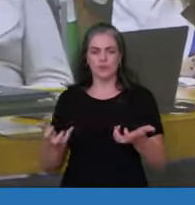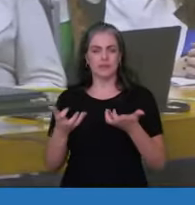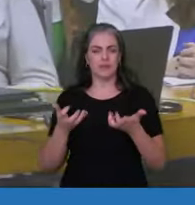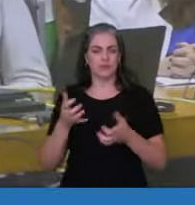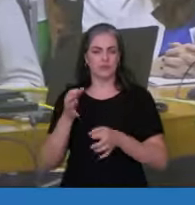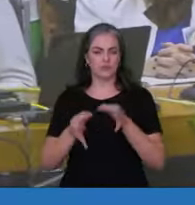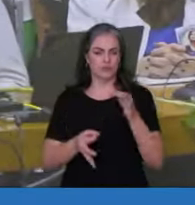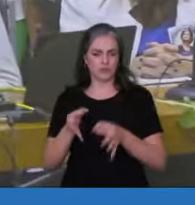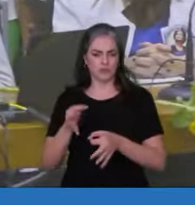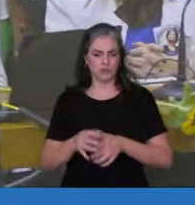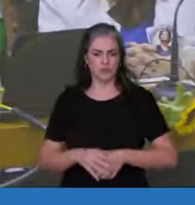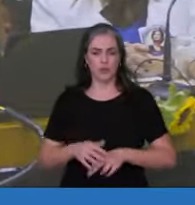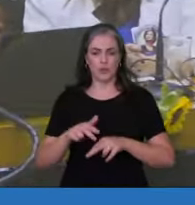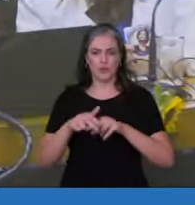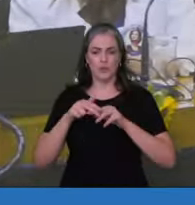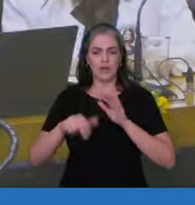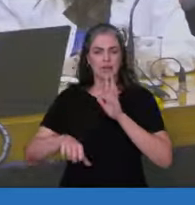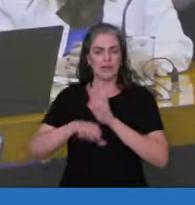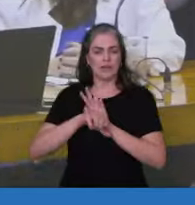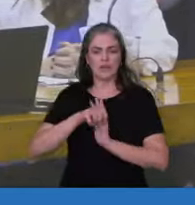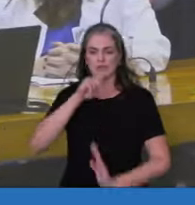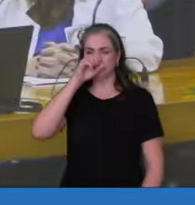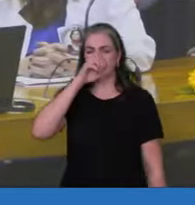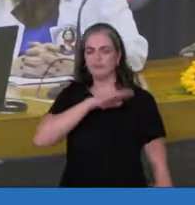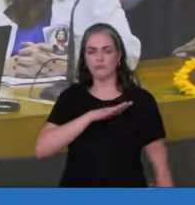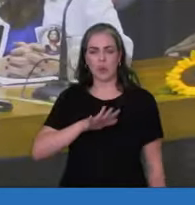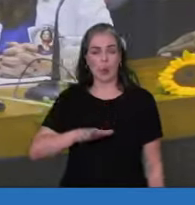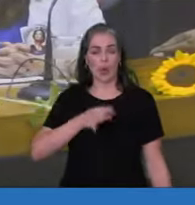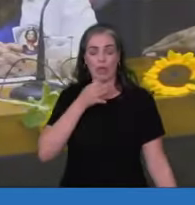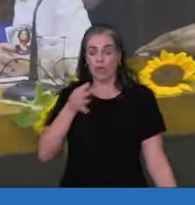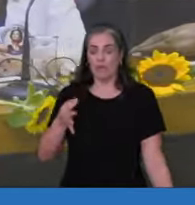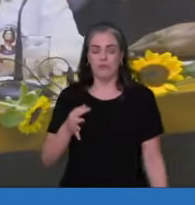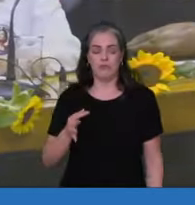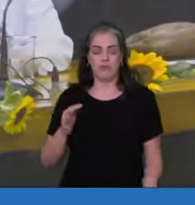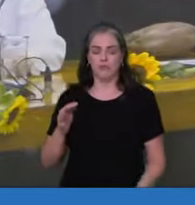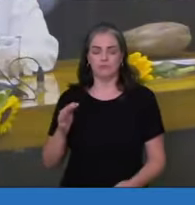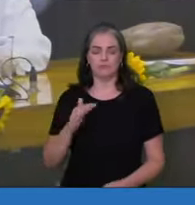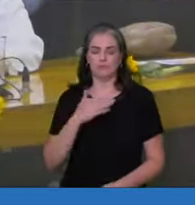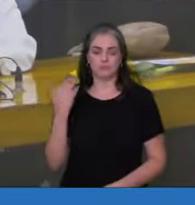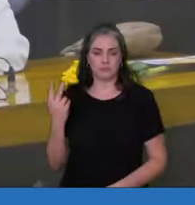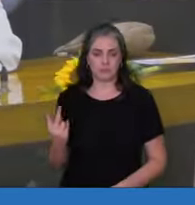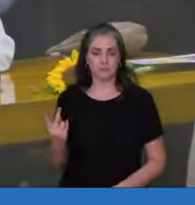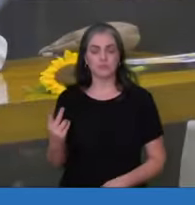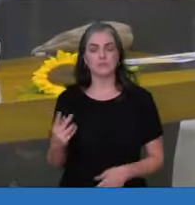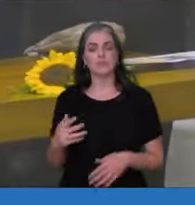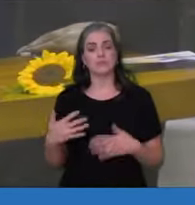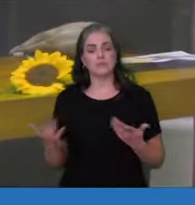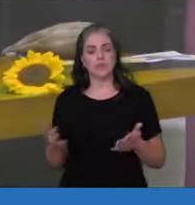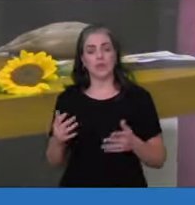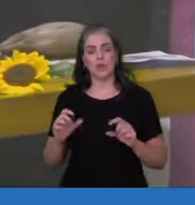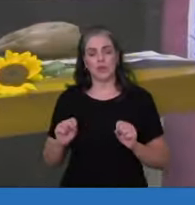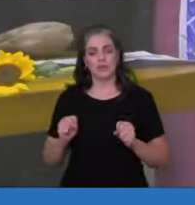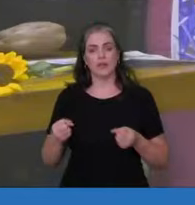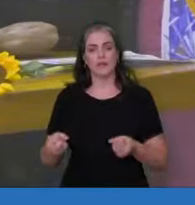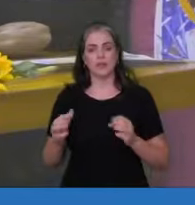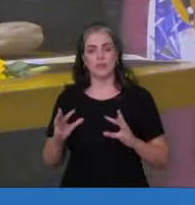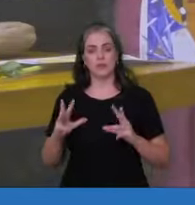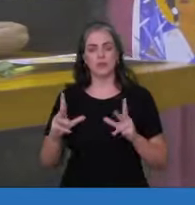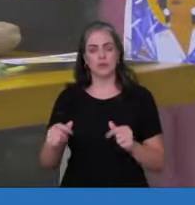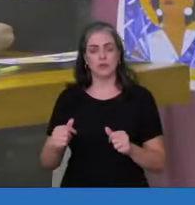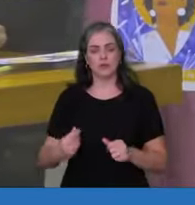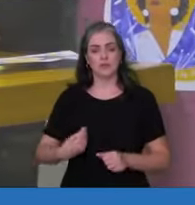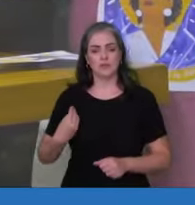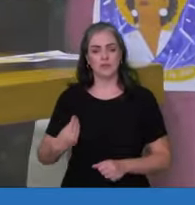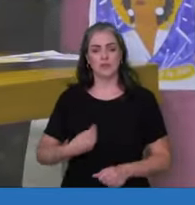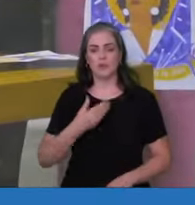crime abominável que ceifou suas vidas, nós defendemos a vida de todos os negros e negras,